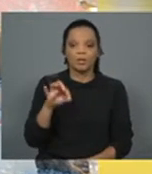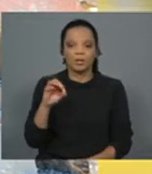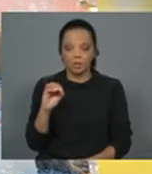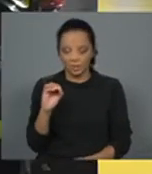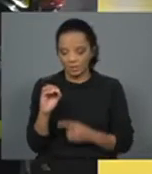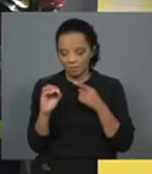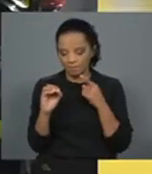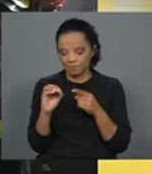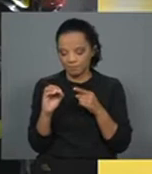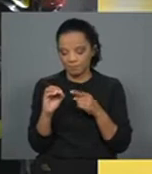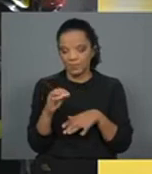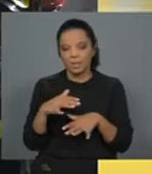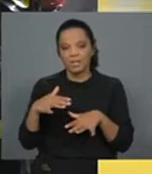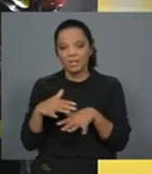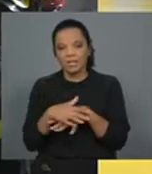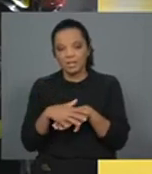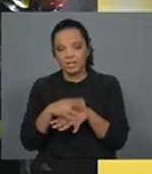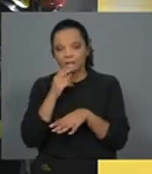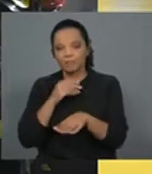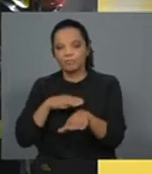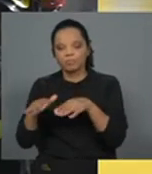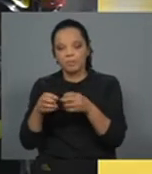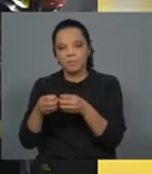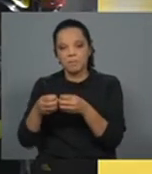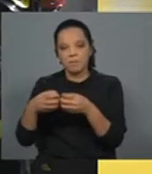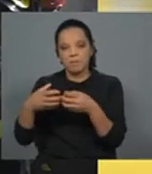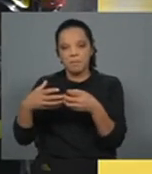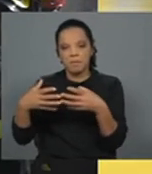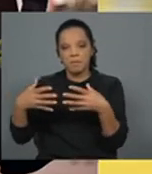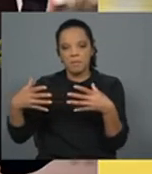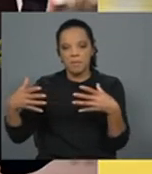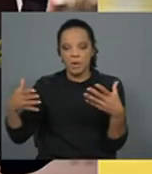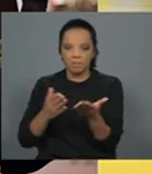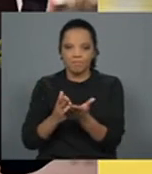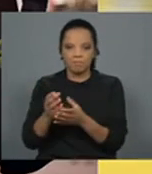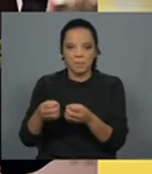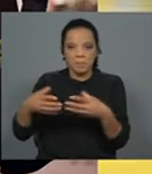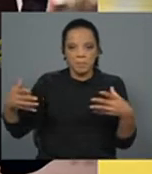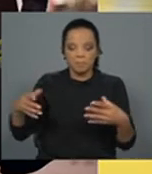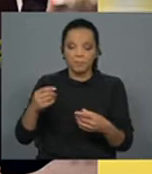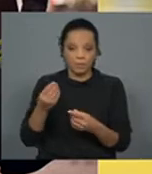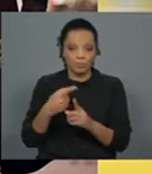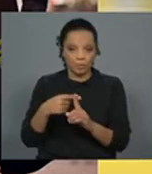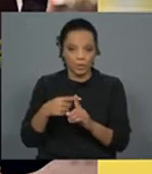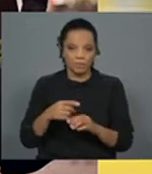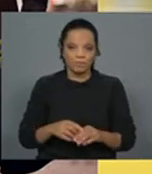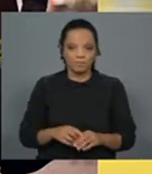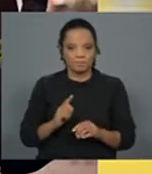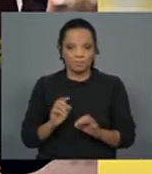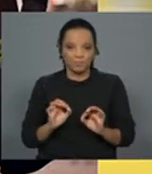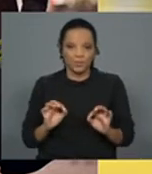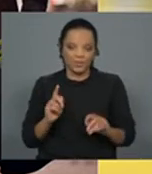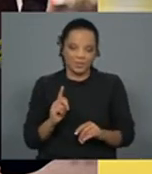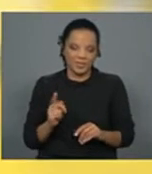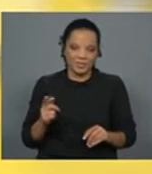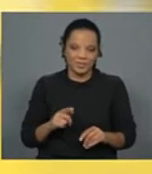1980, a rede sísmica cresceu e não para de crescer, que é muito positivo. Pronto, é isso